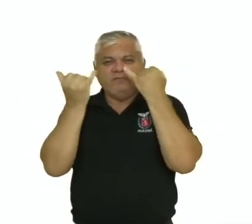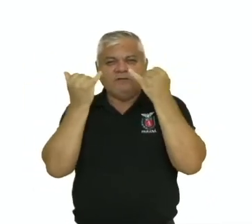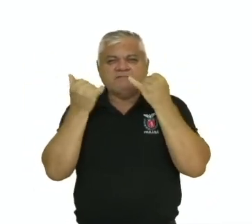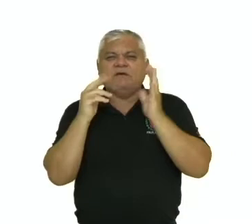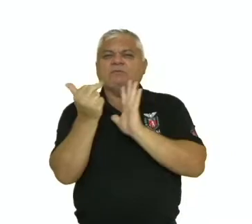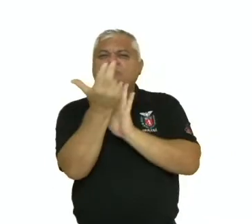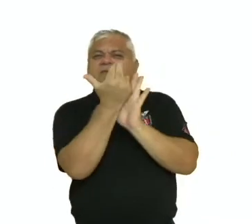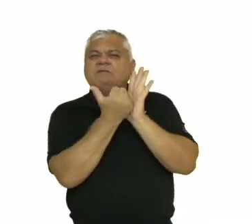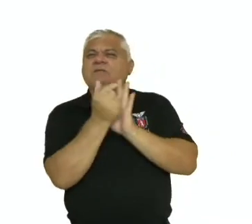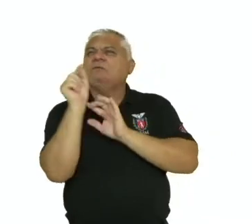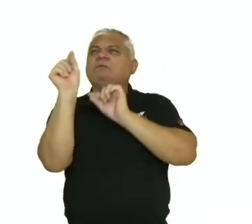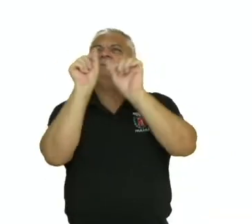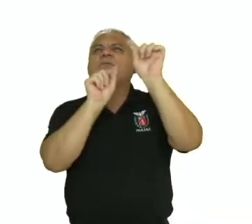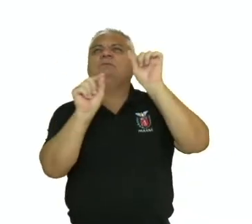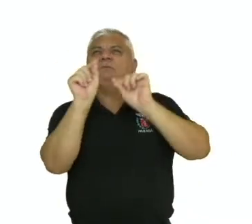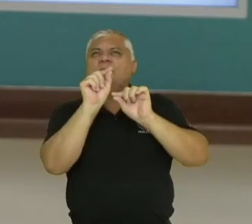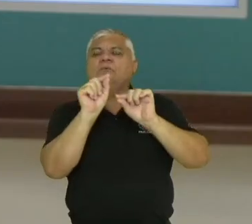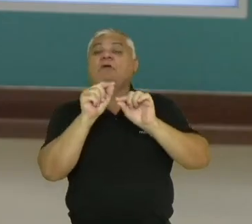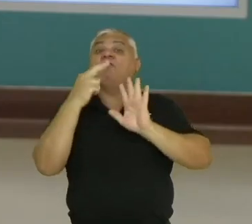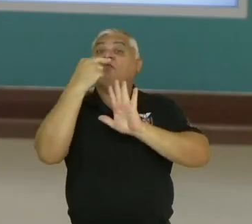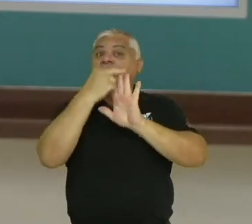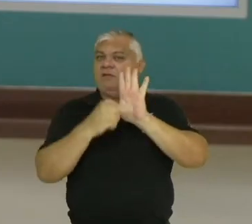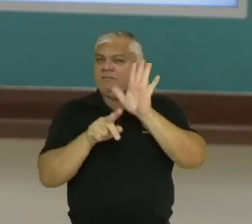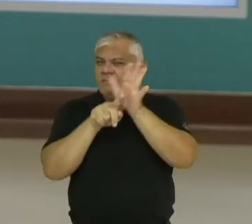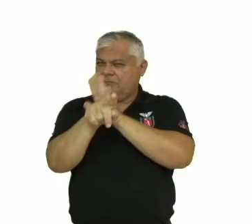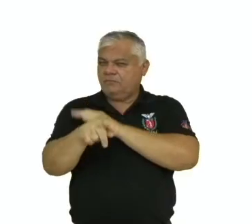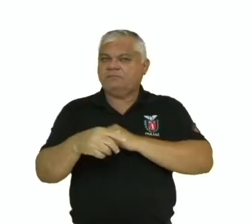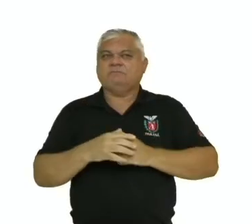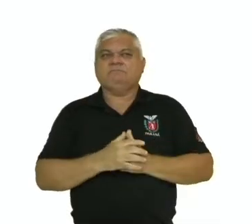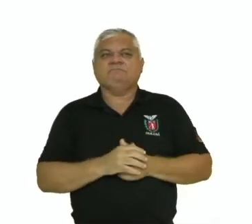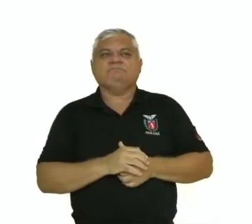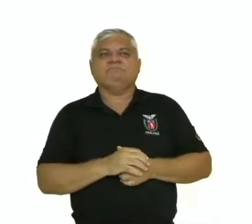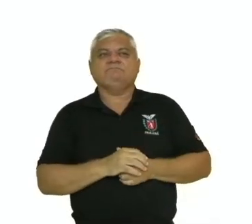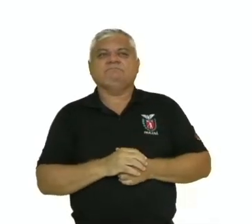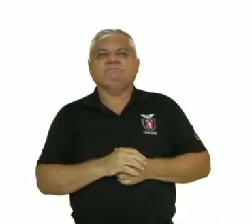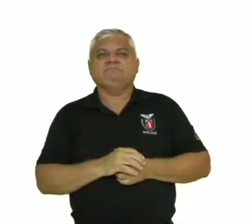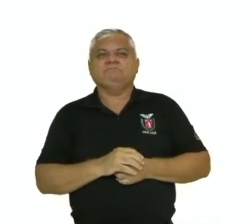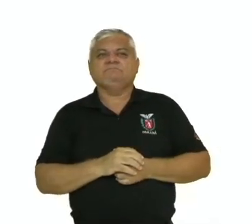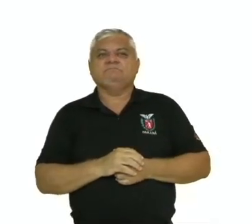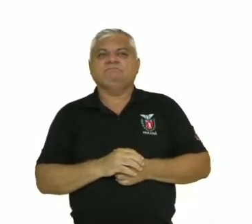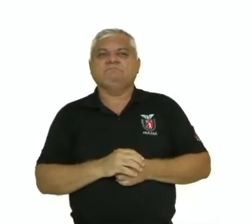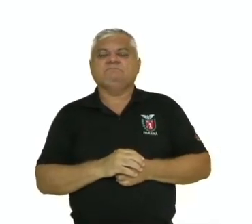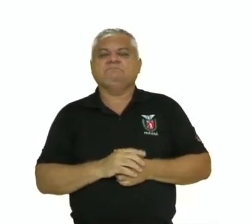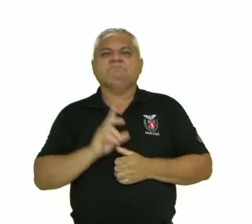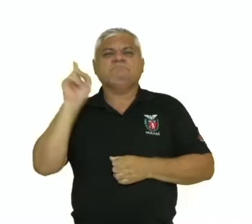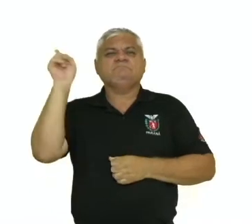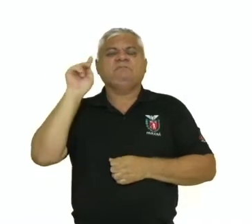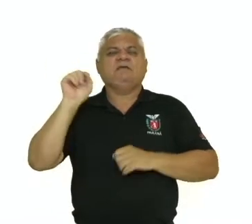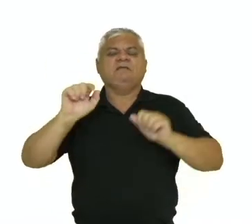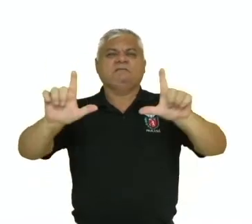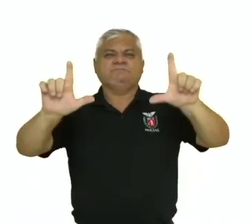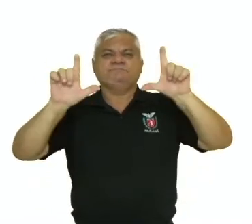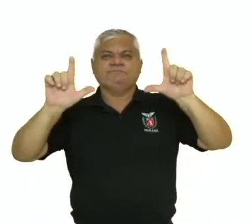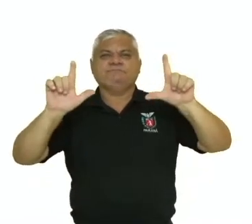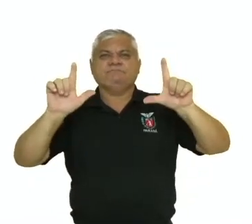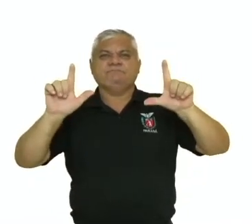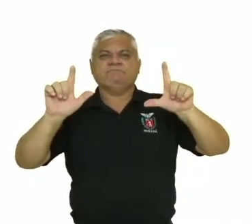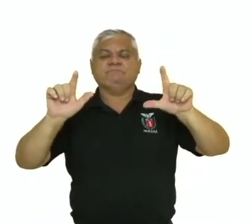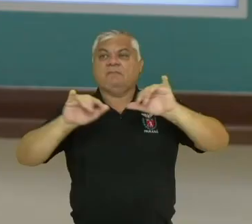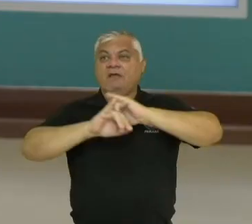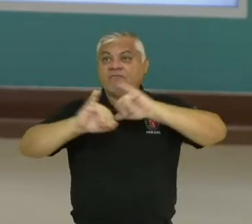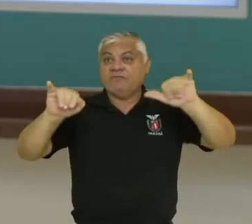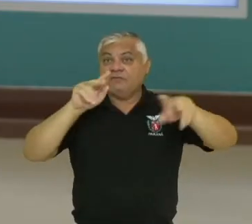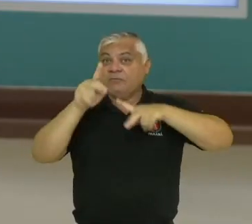desenhos, as imagens, e eu vou fazer a leitura da pergunta para você. Qual é a importância desse cartaz para a